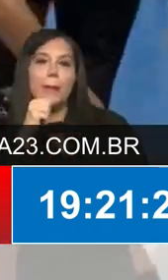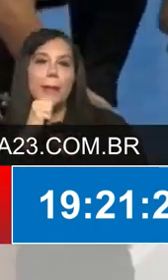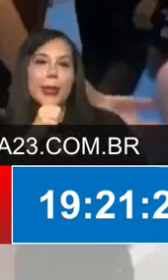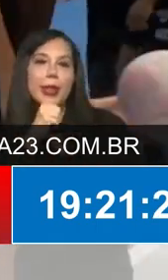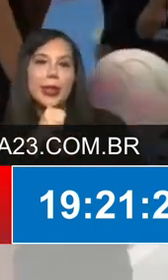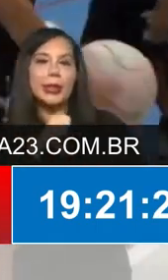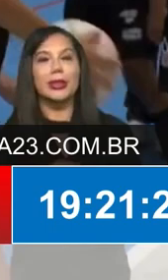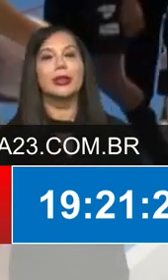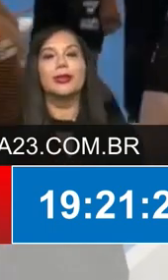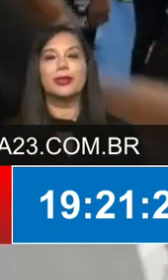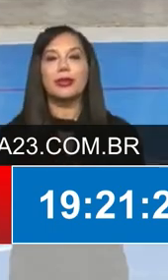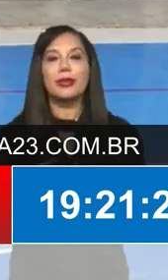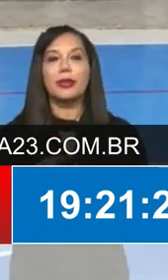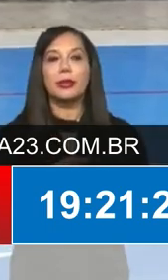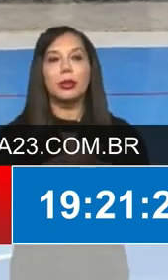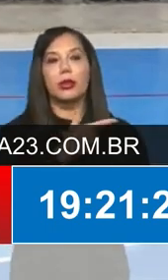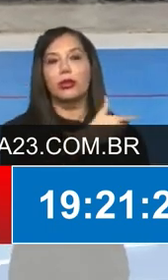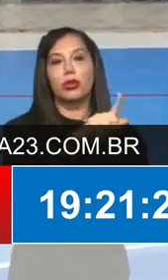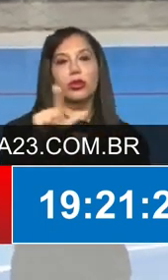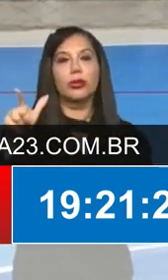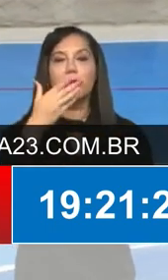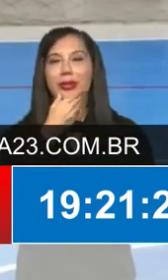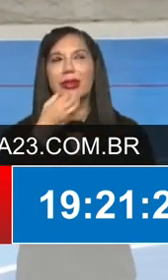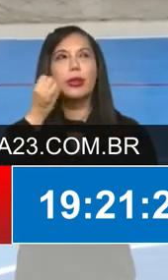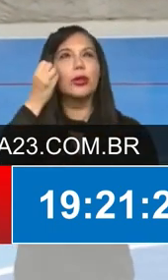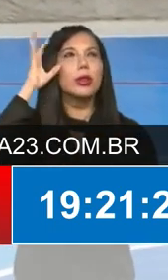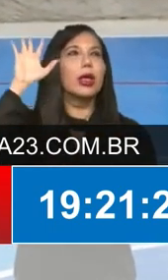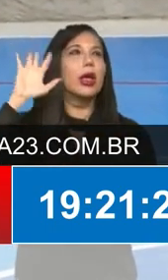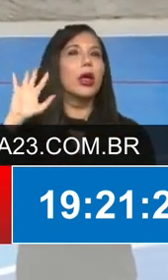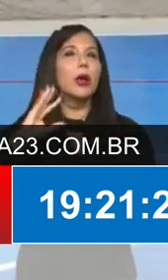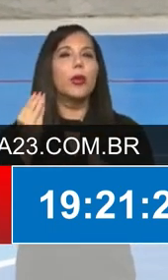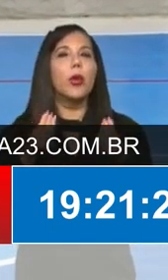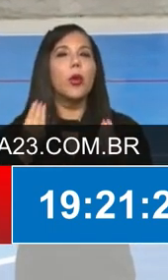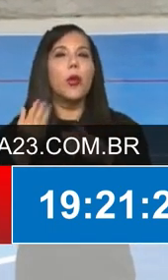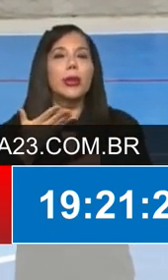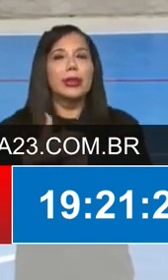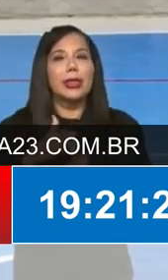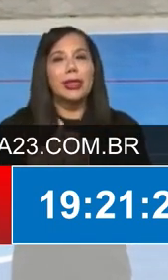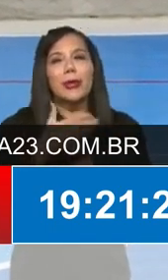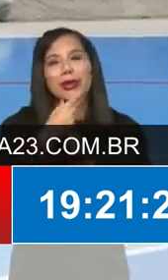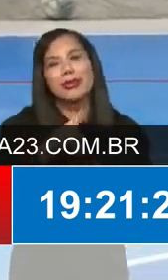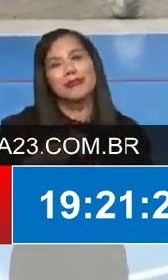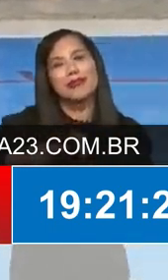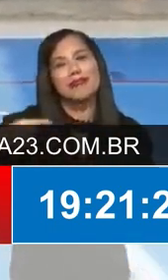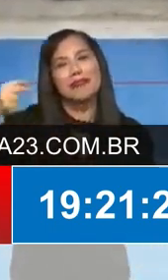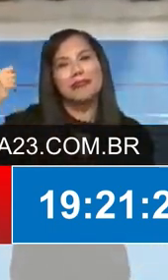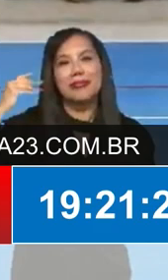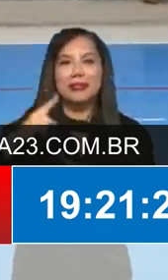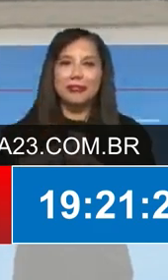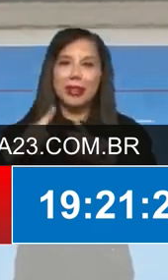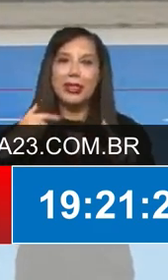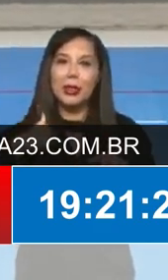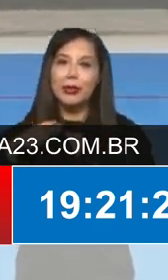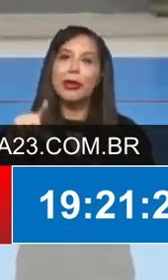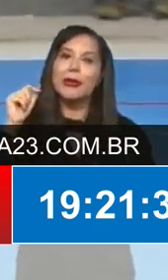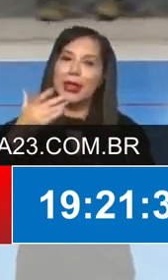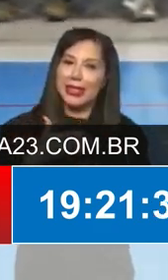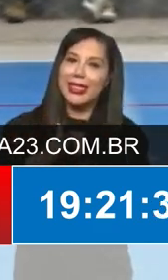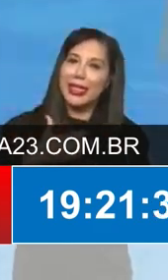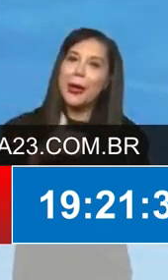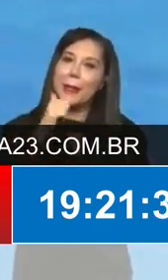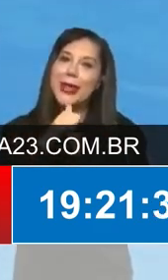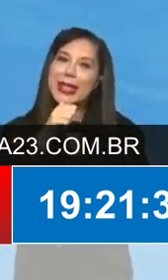o resto de todos os meninos. Agora eu não lembro muito mais como que era de treinar com os meninos, porque já faz tempo, mas eu prefiro treinar com as meninas